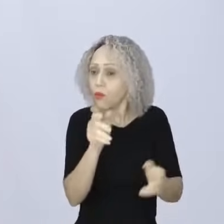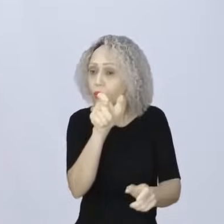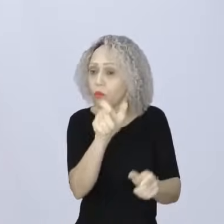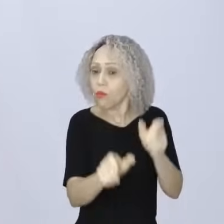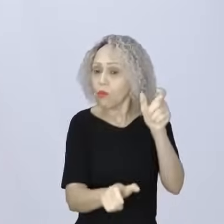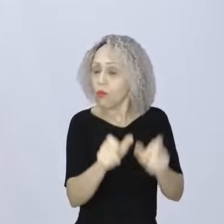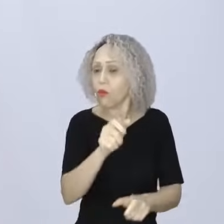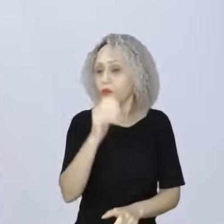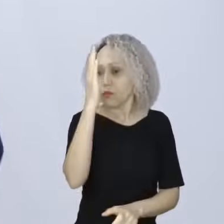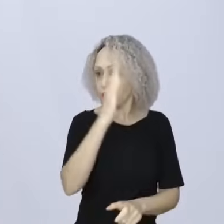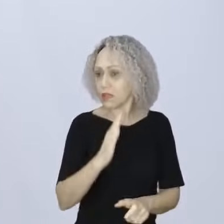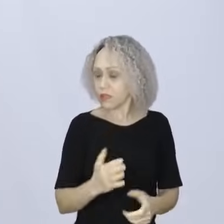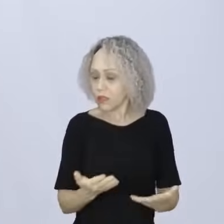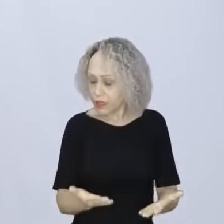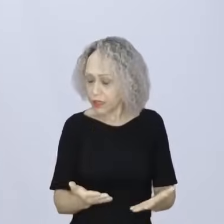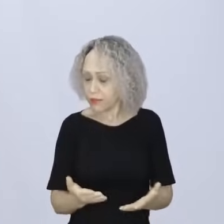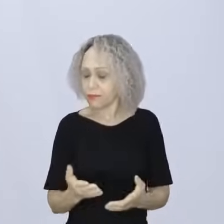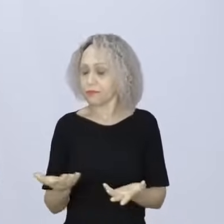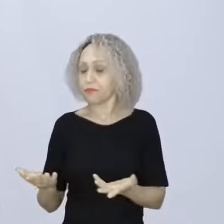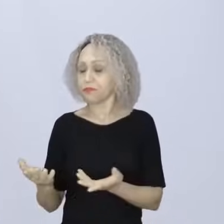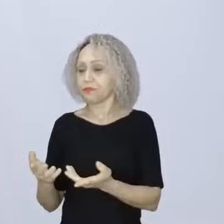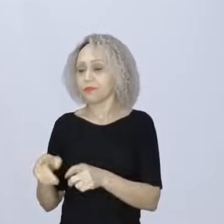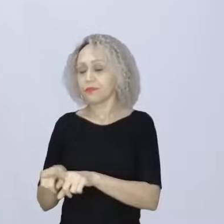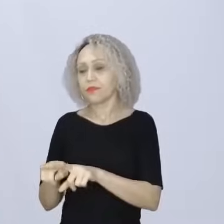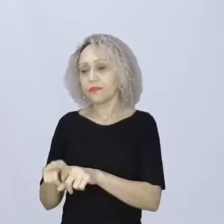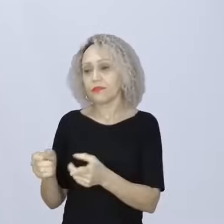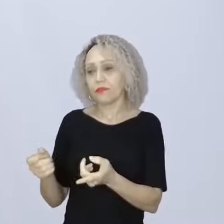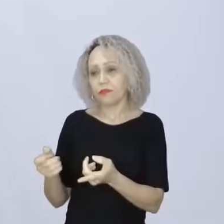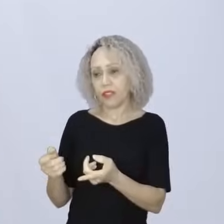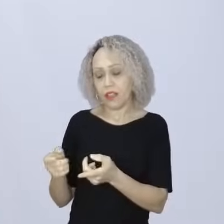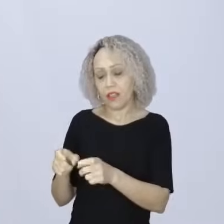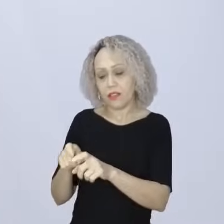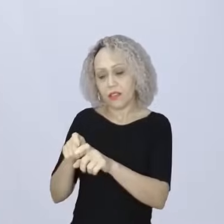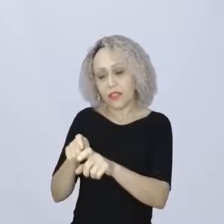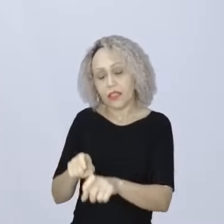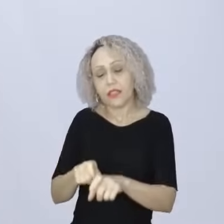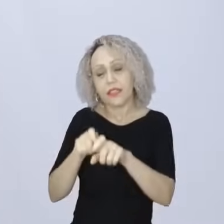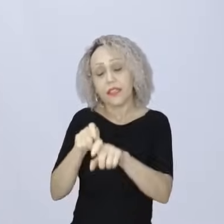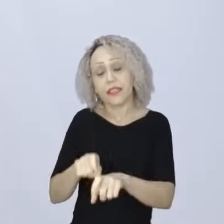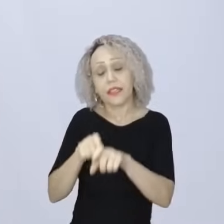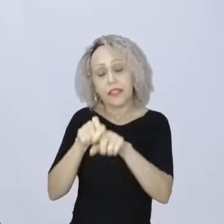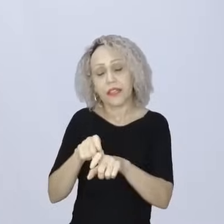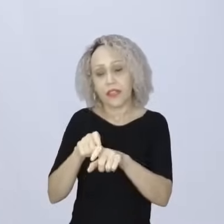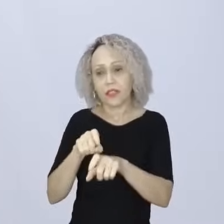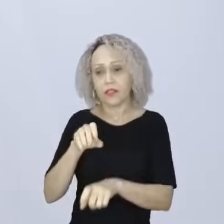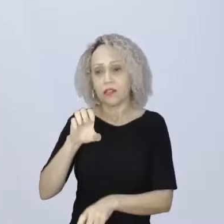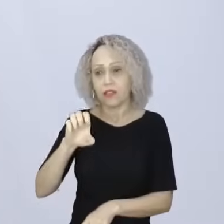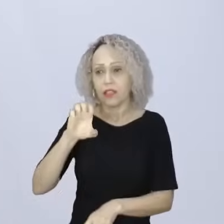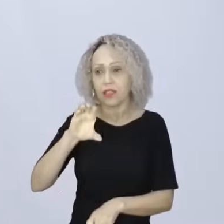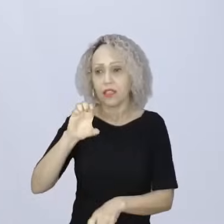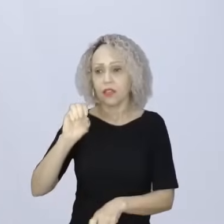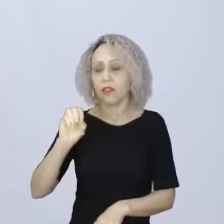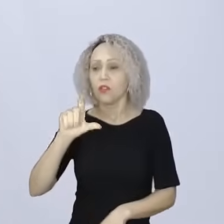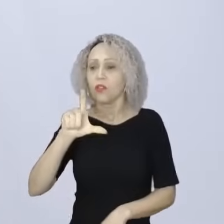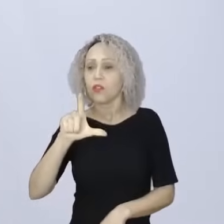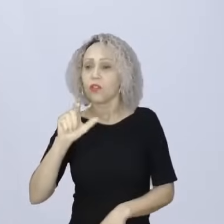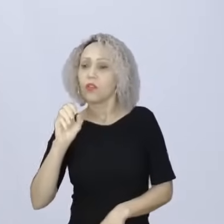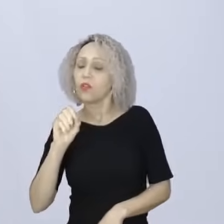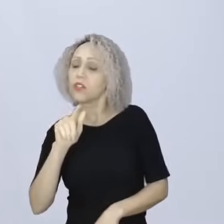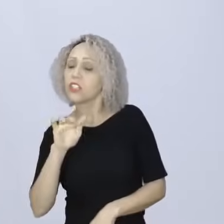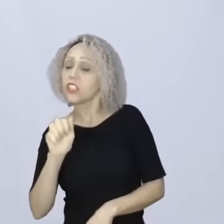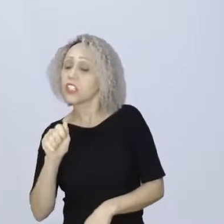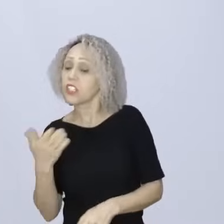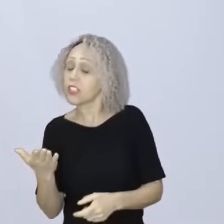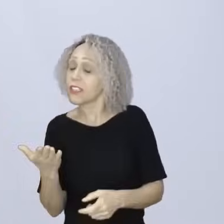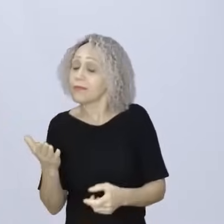preservação ambiental e produção de alimentos, que é fundamental para matar a fome do brasileiro. Então, o Lula tem muita clareza disso